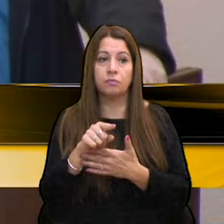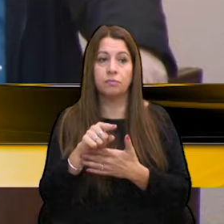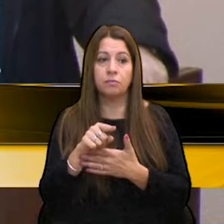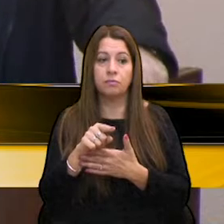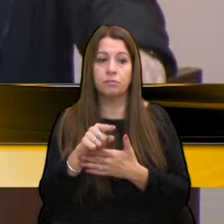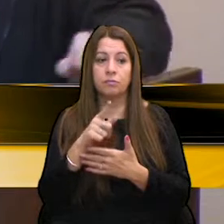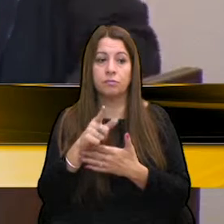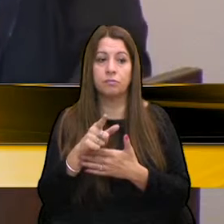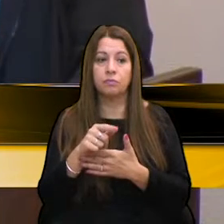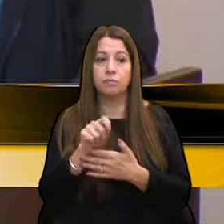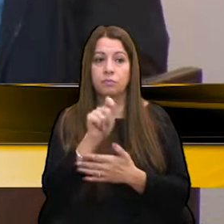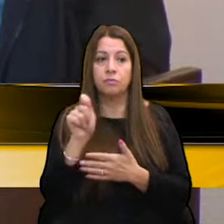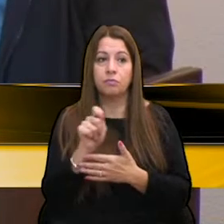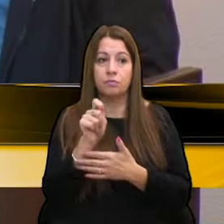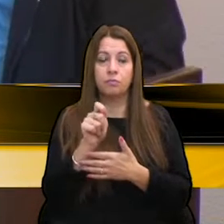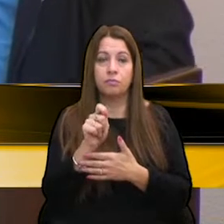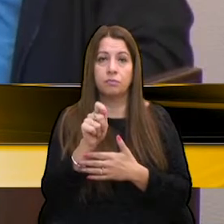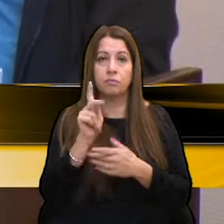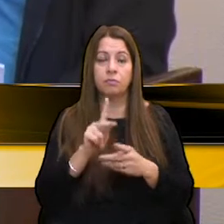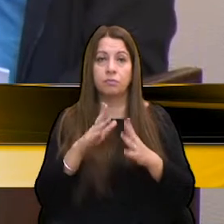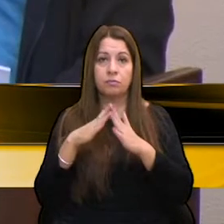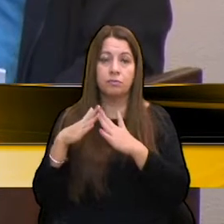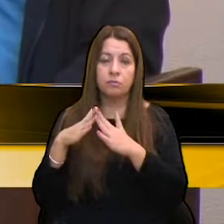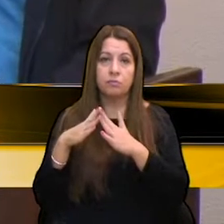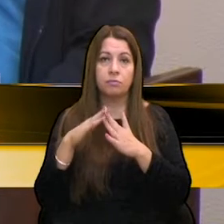Em torno de 65 associações de moradores,